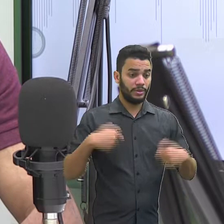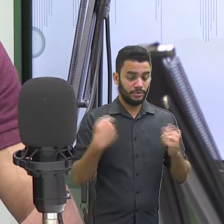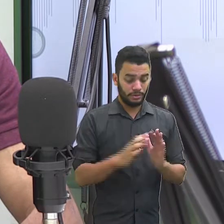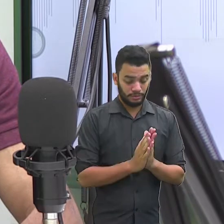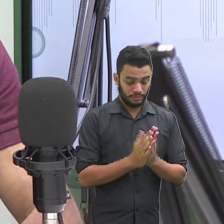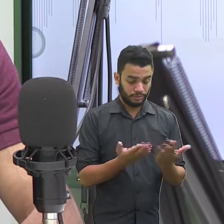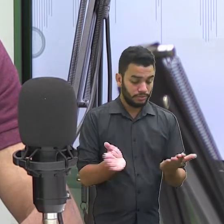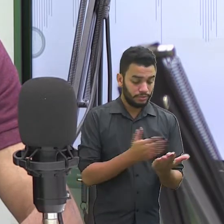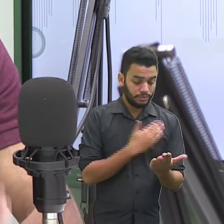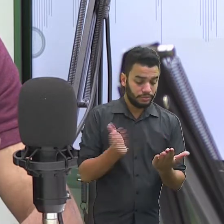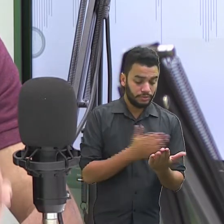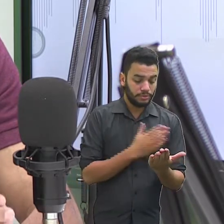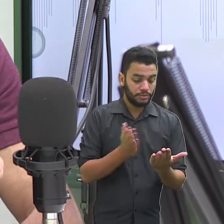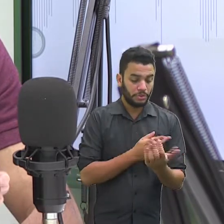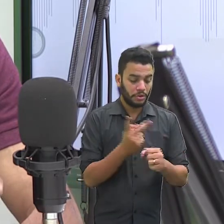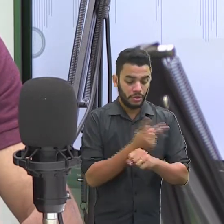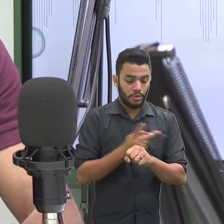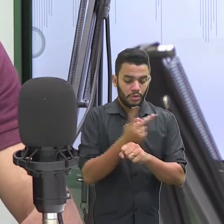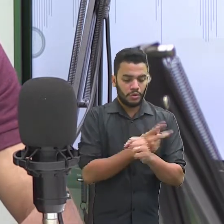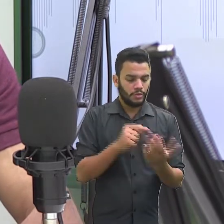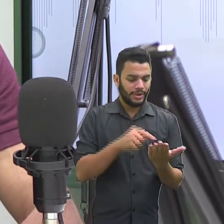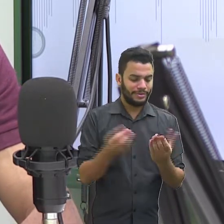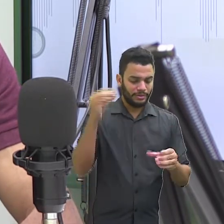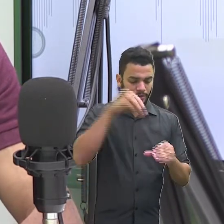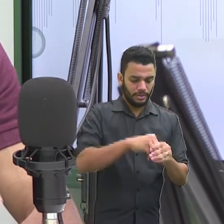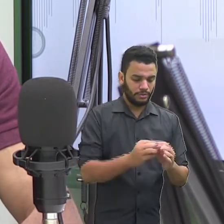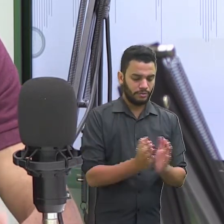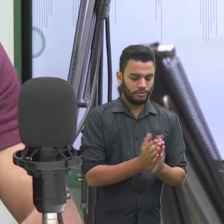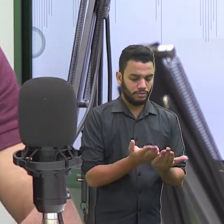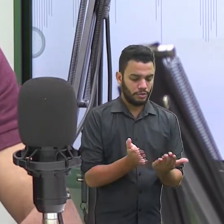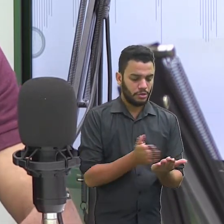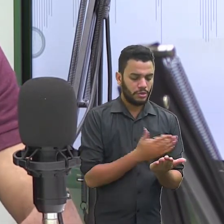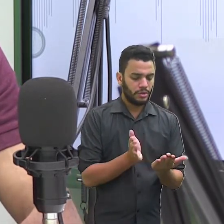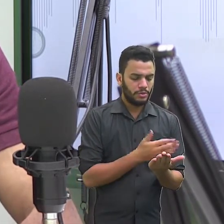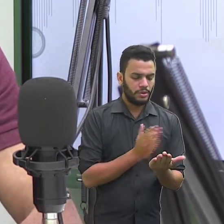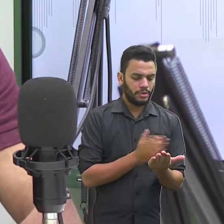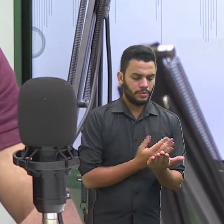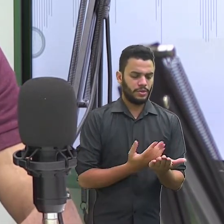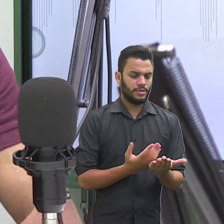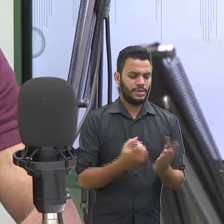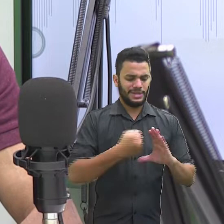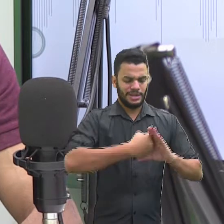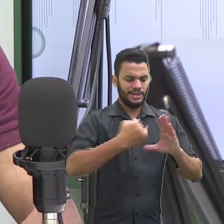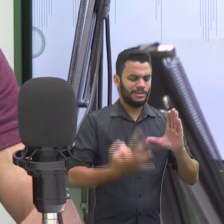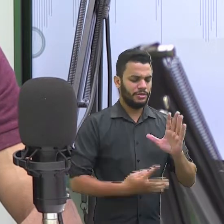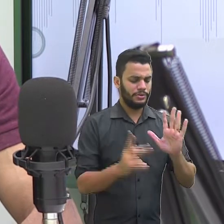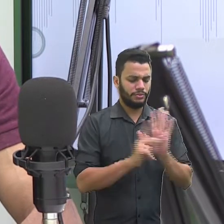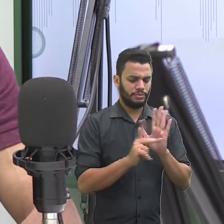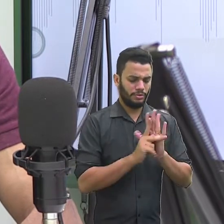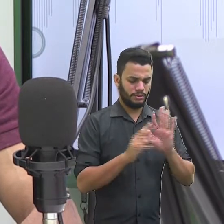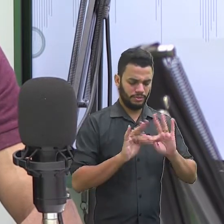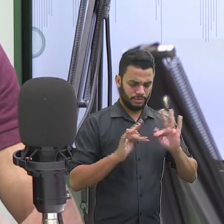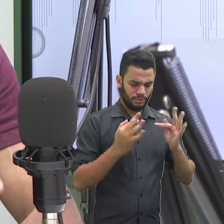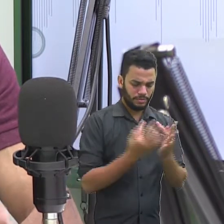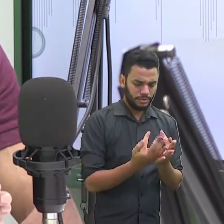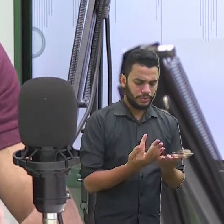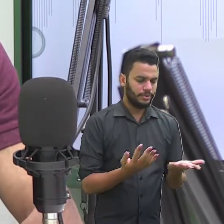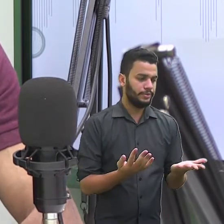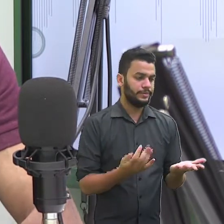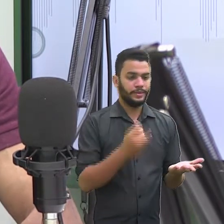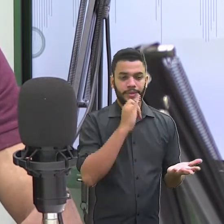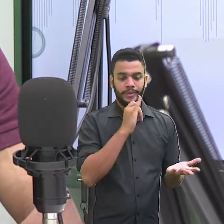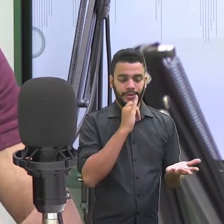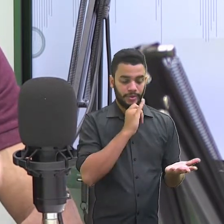entendamos como sermos melhores pais, melhores mães. Na Bíblia Sagrada, há princípios maravilhosos acerca de como nós